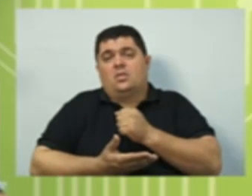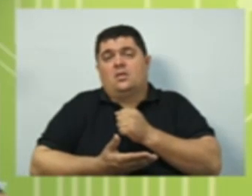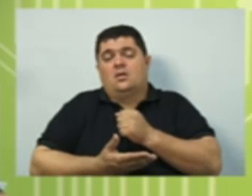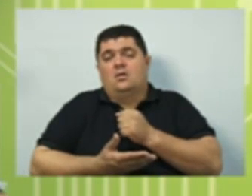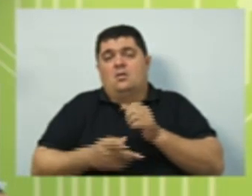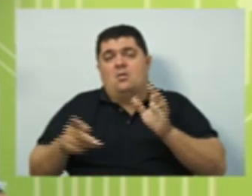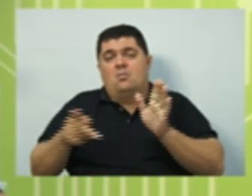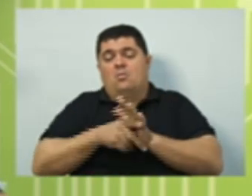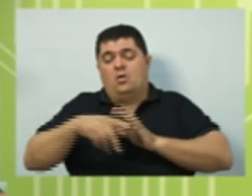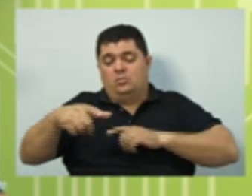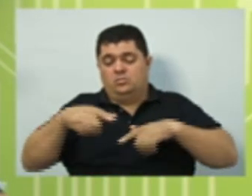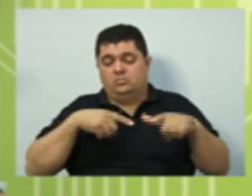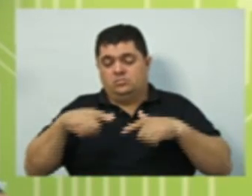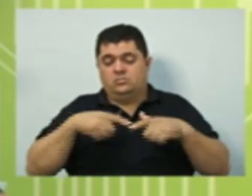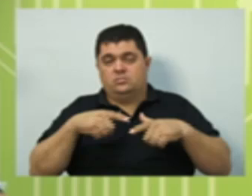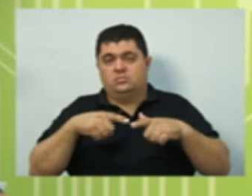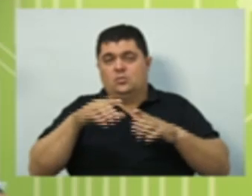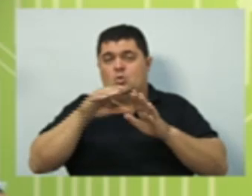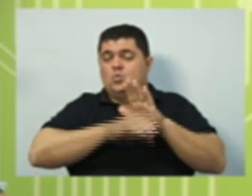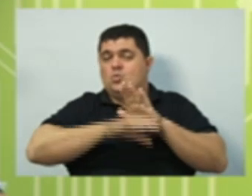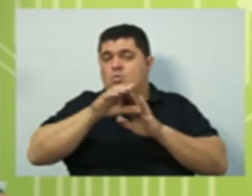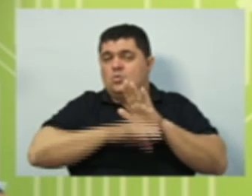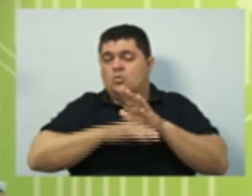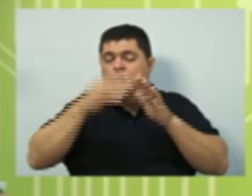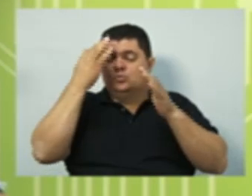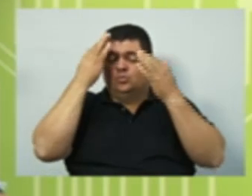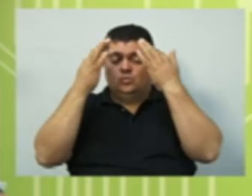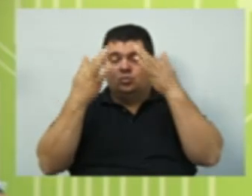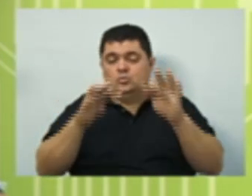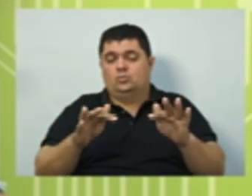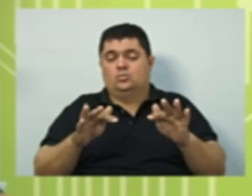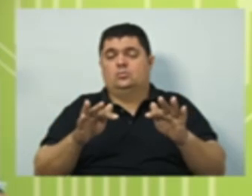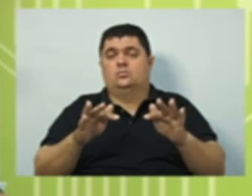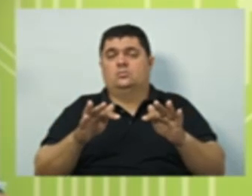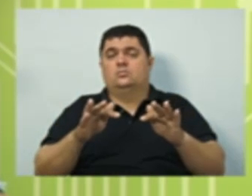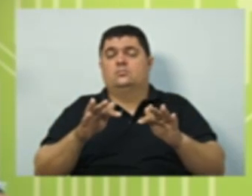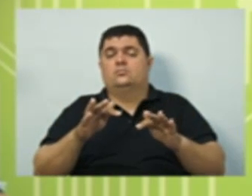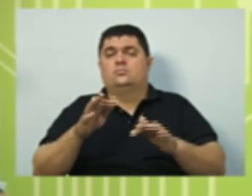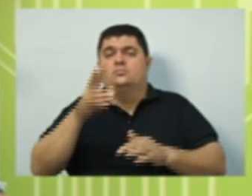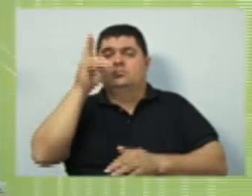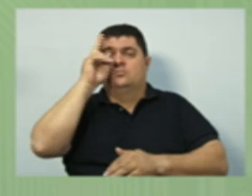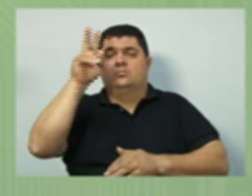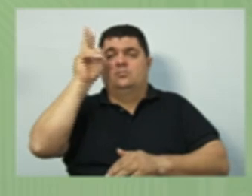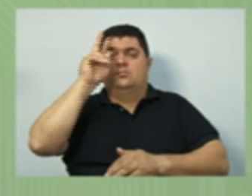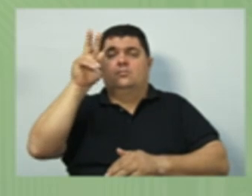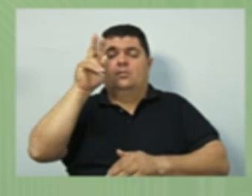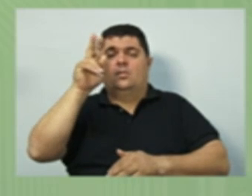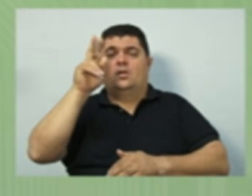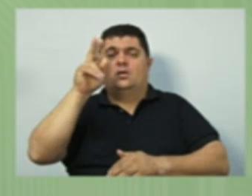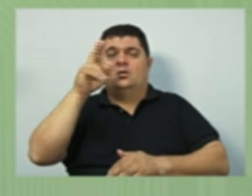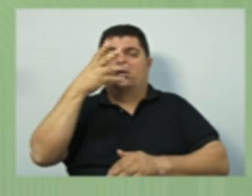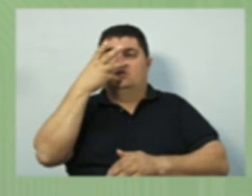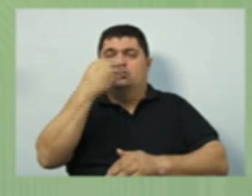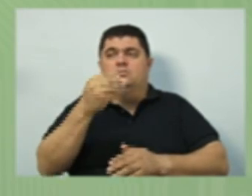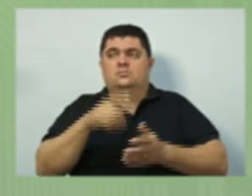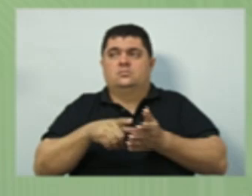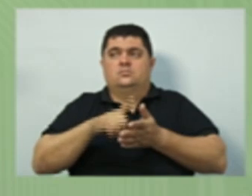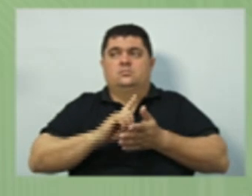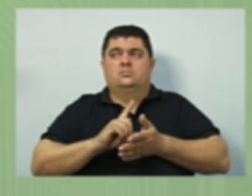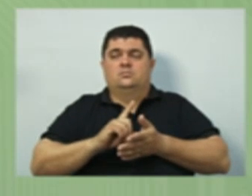do trabalho, do conceito filosófico de trabalho. Vamos lá, relembra a imagem que tínhamos